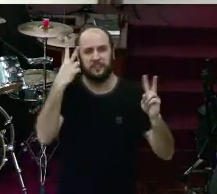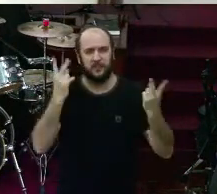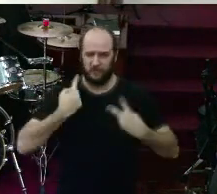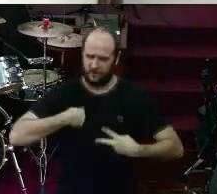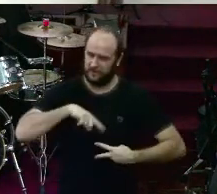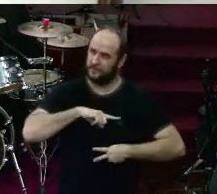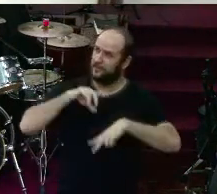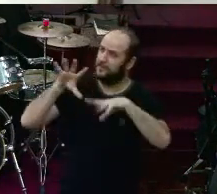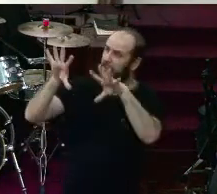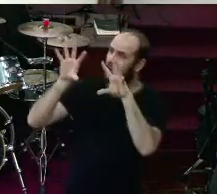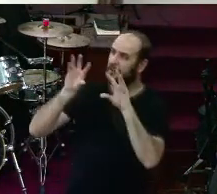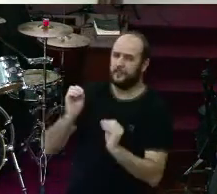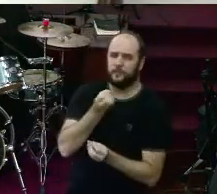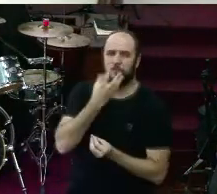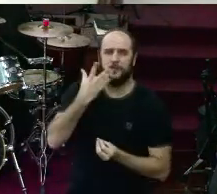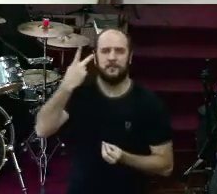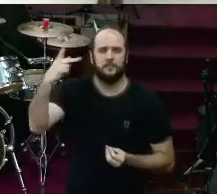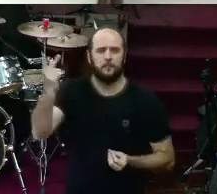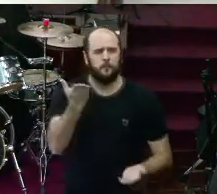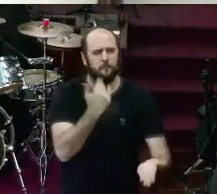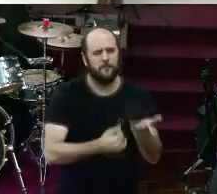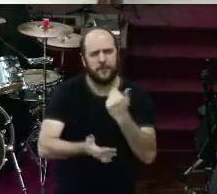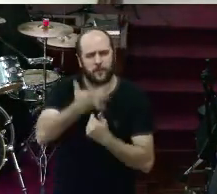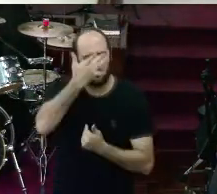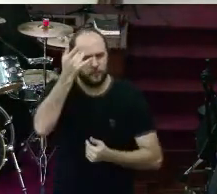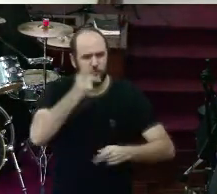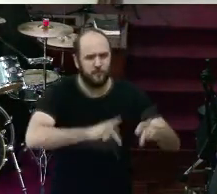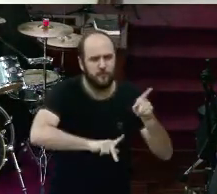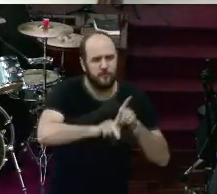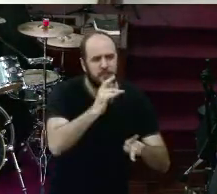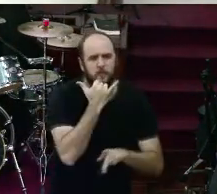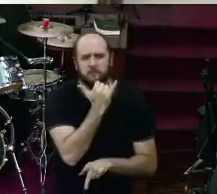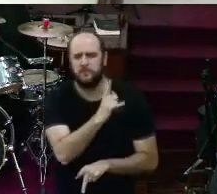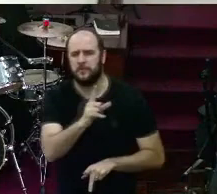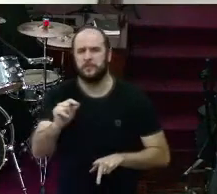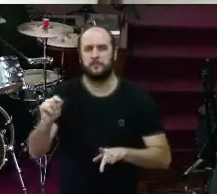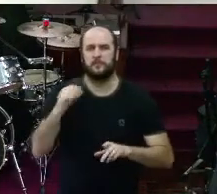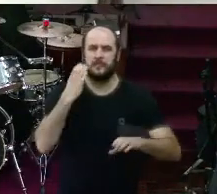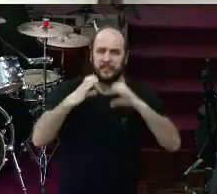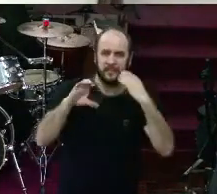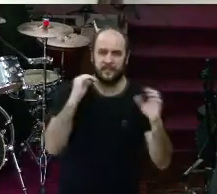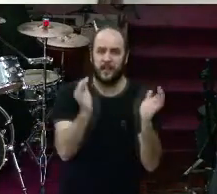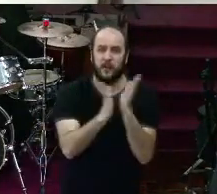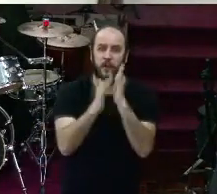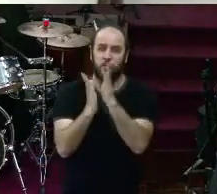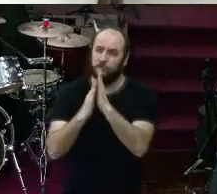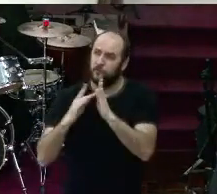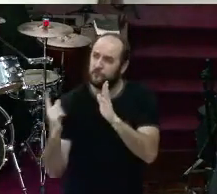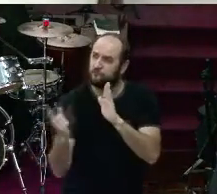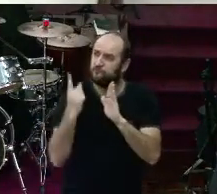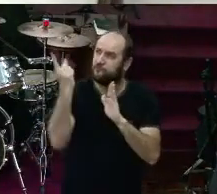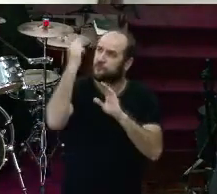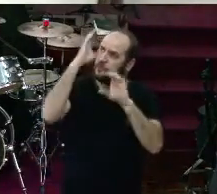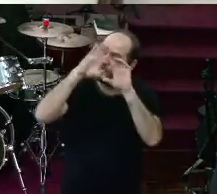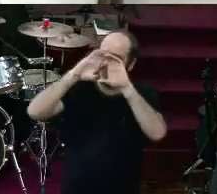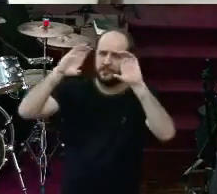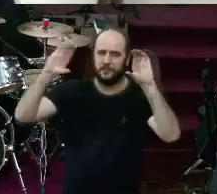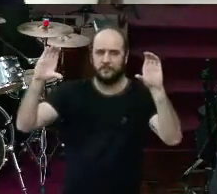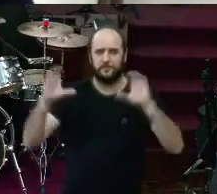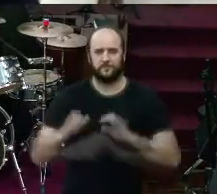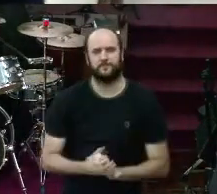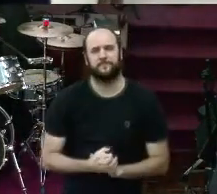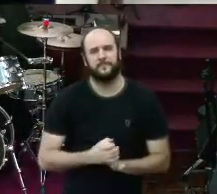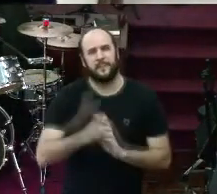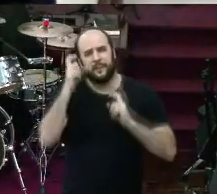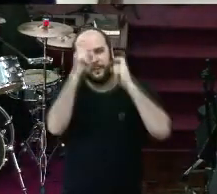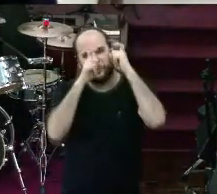bem. Vinde, ó remidos filhos de Deus, cantai louvores que alcancem os céus. A nossa reunião, o culto,